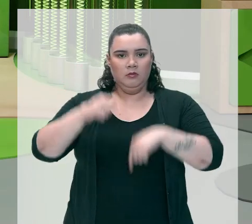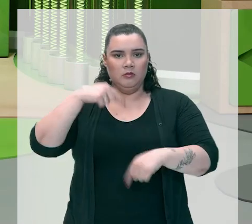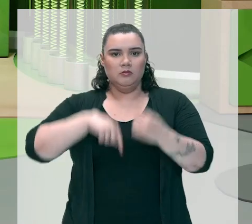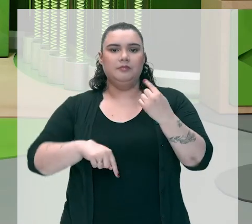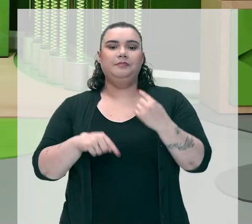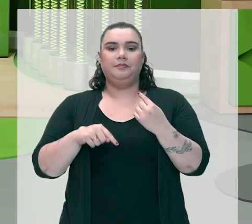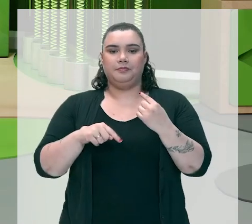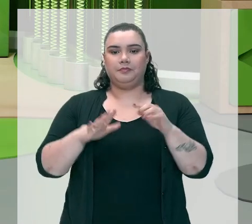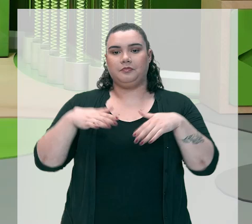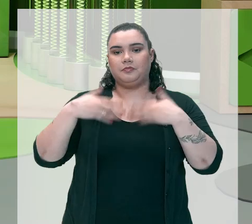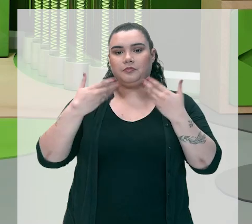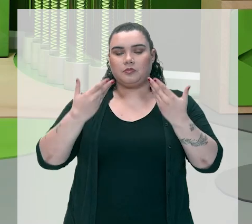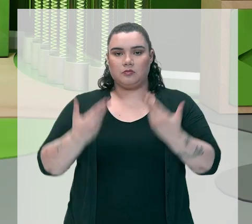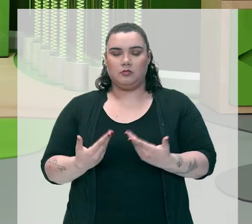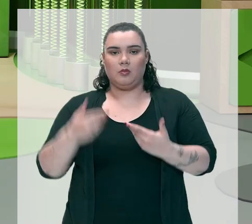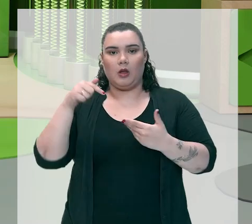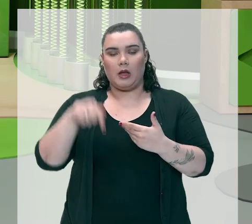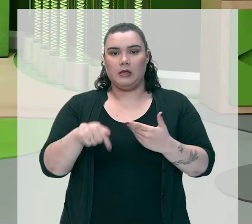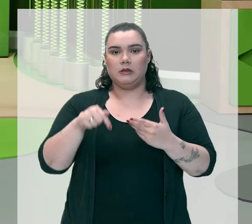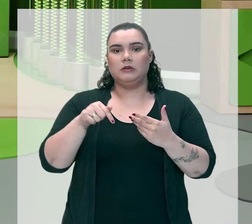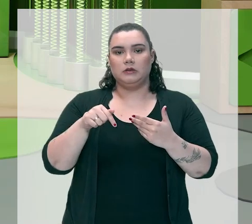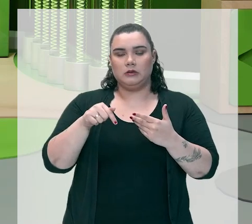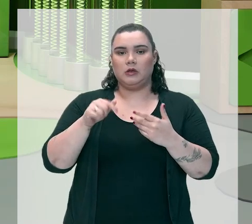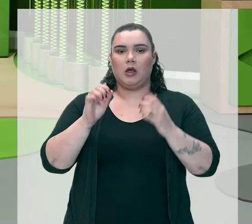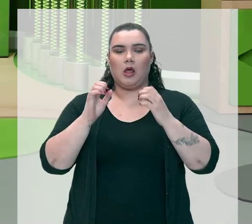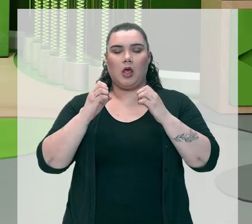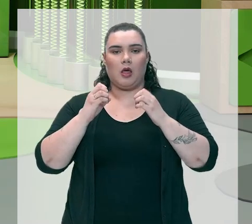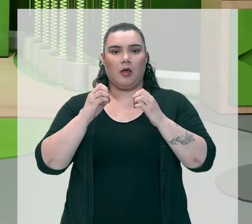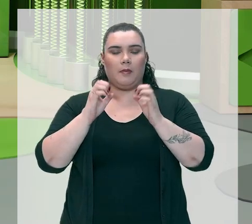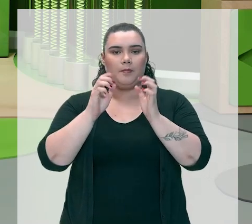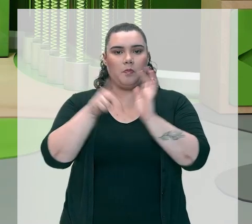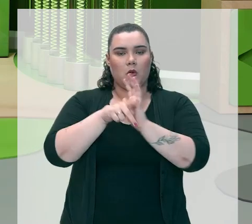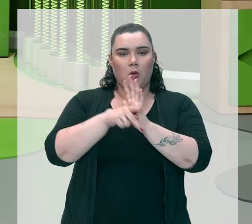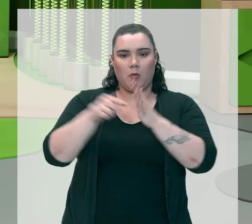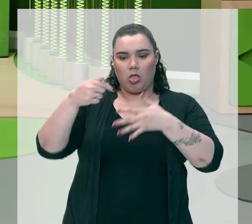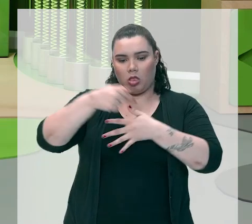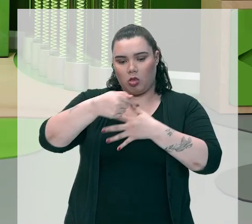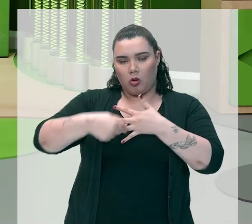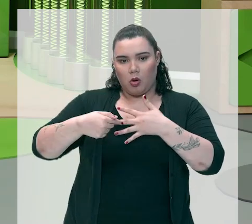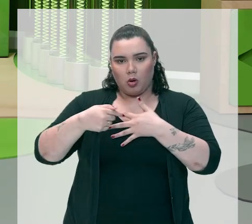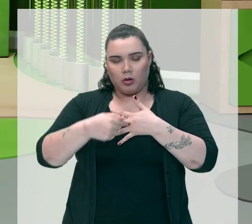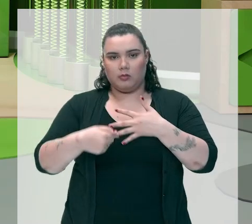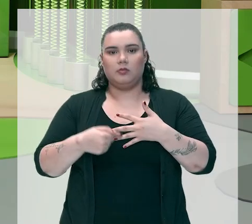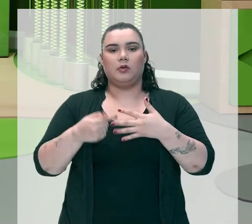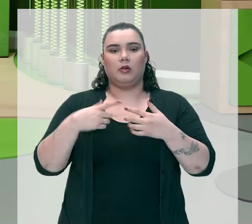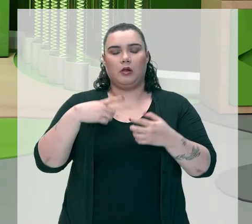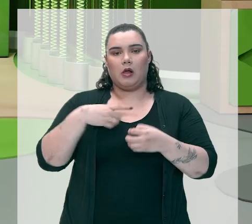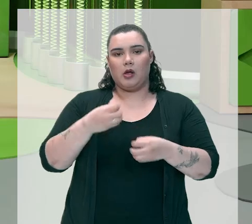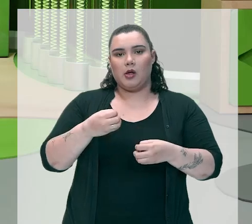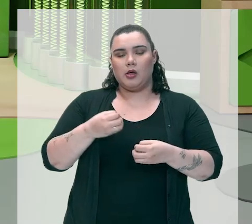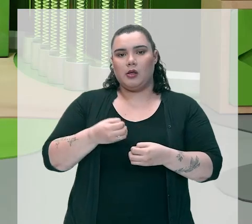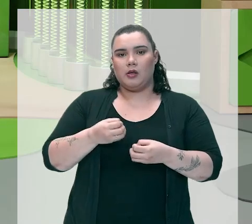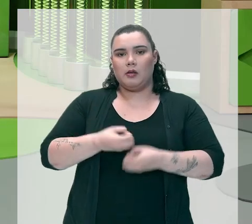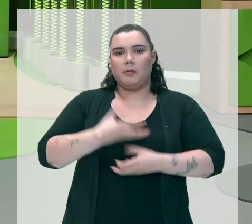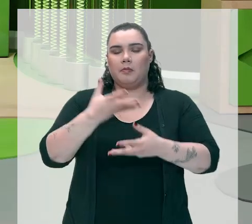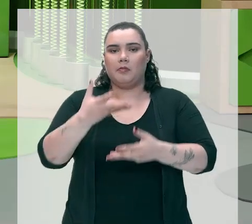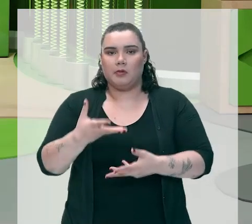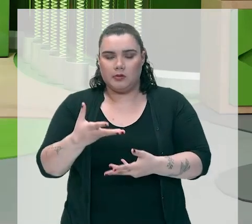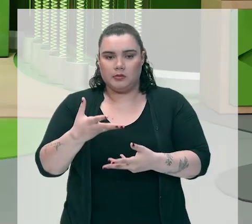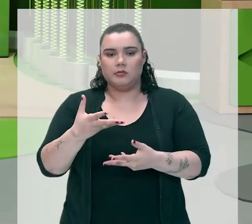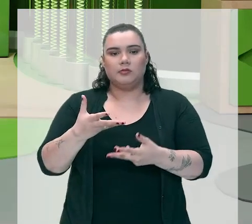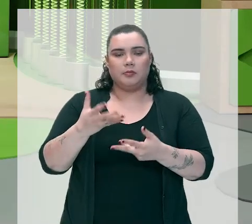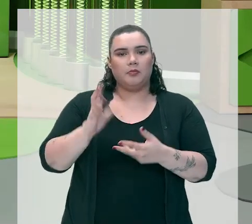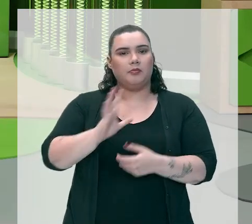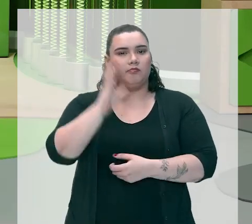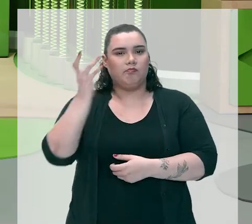o nosso sistema endócrino, né, atuando aí nessas situações. Então nós vimos aí nas nossas imagens algumas situações